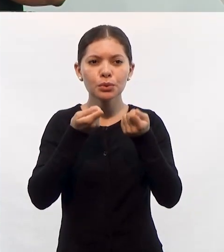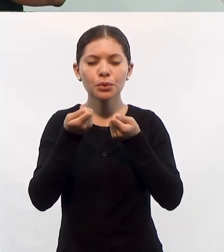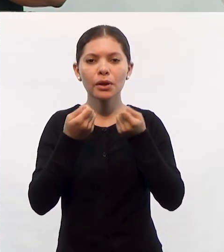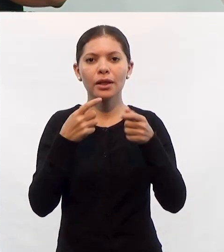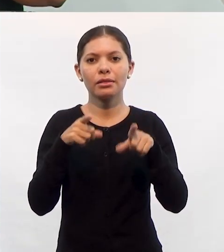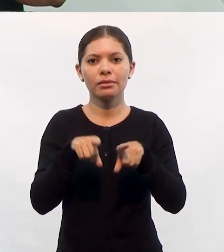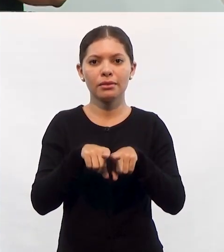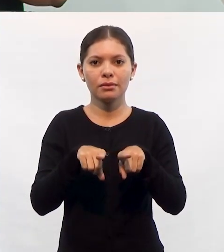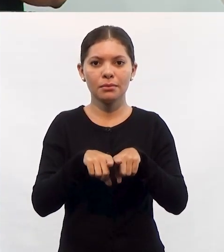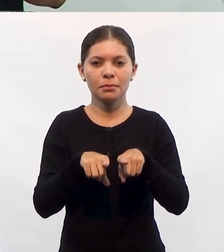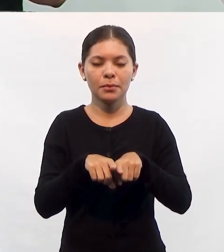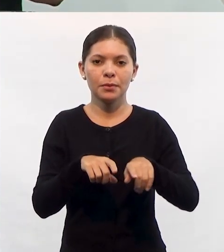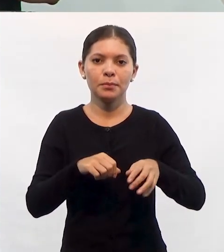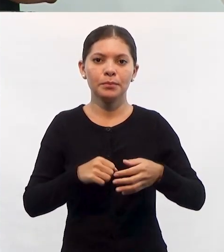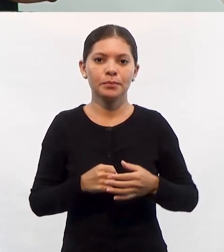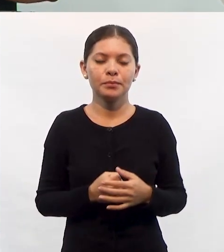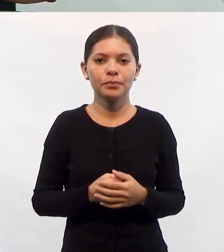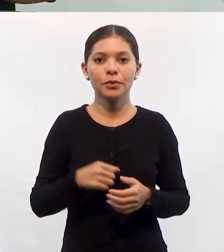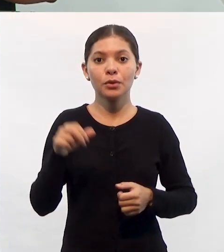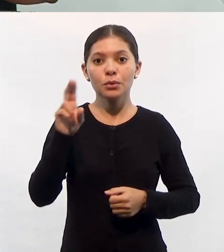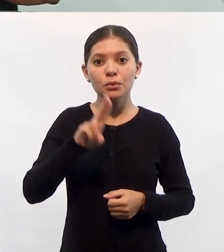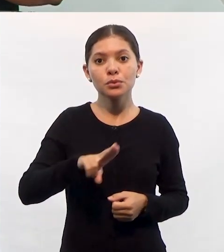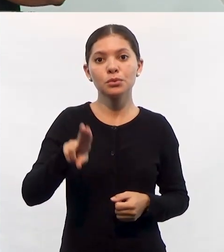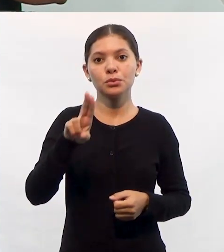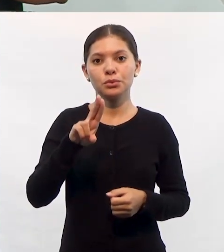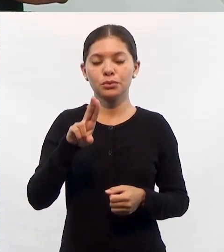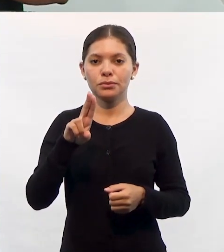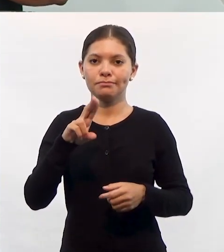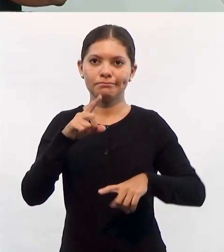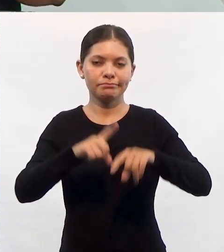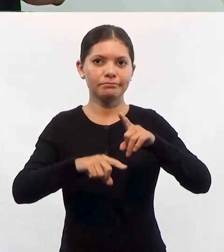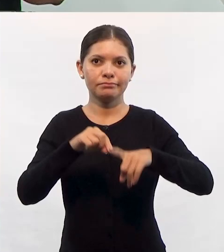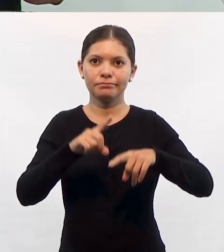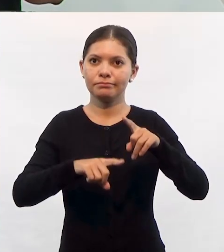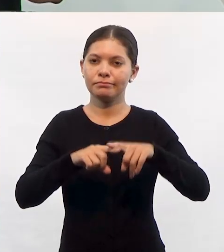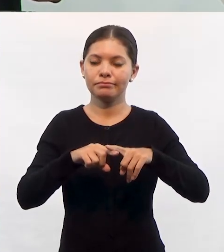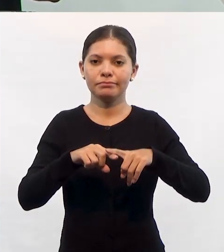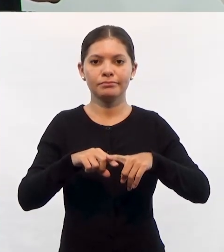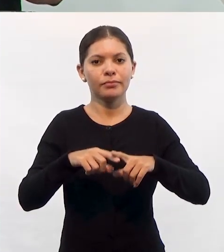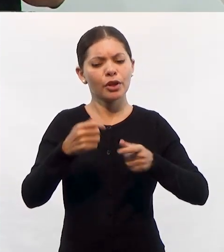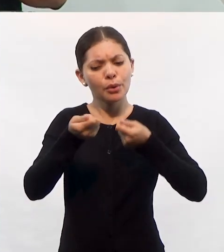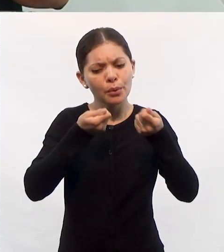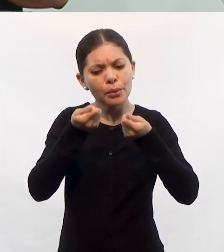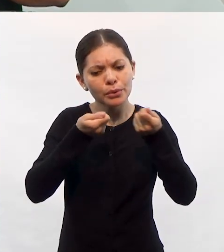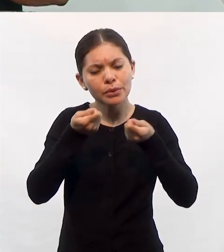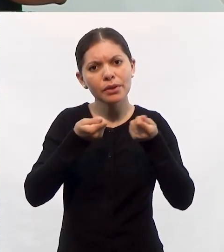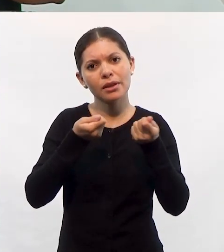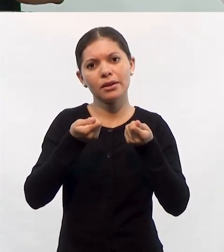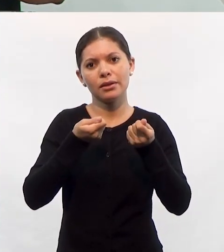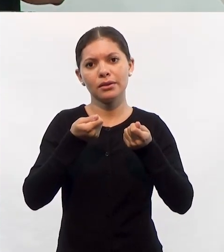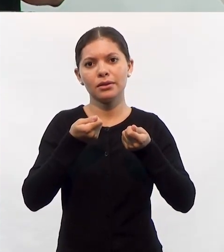também o uso desses insumos vai controlar